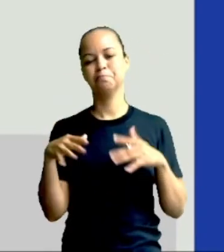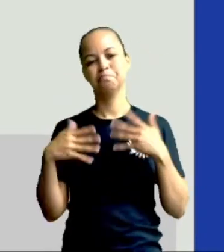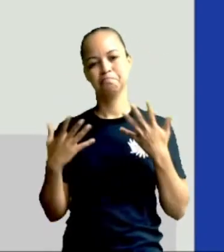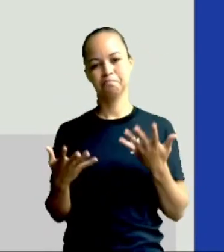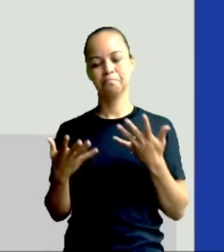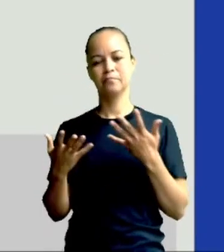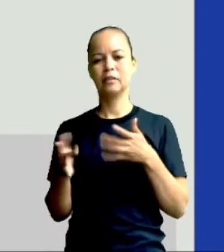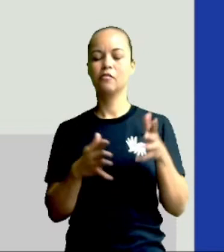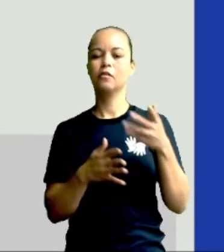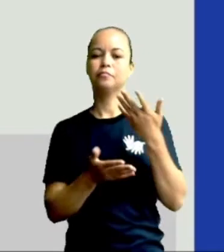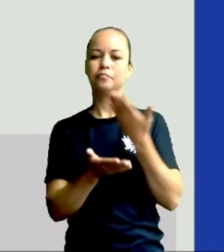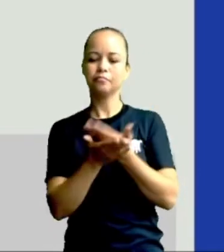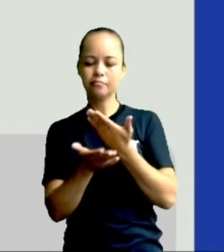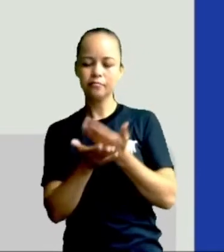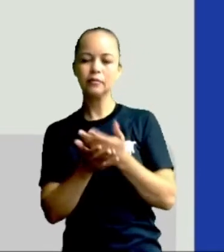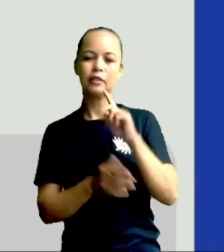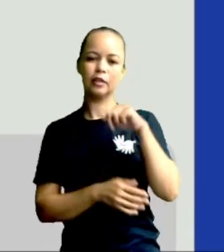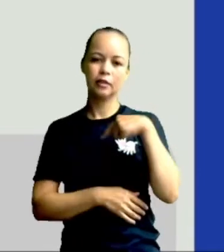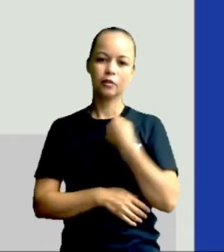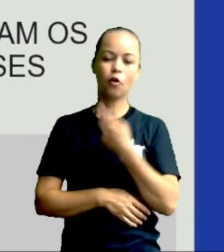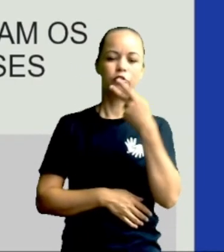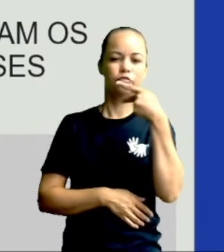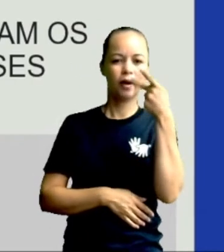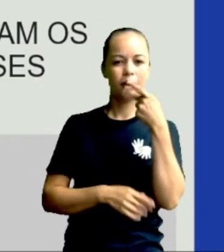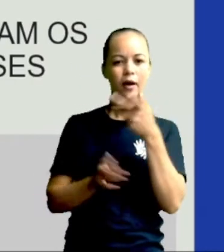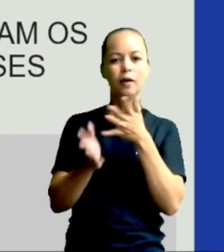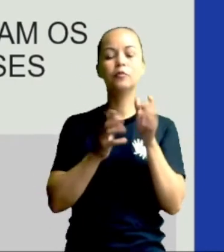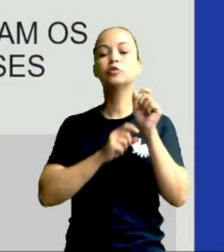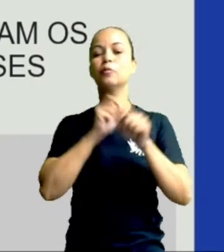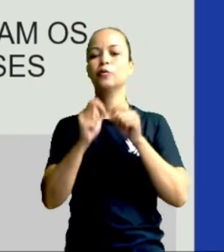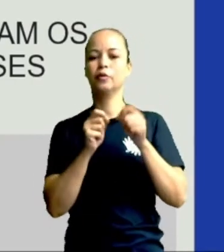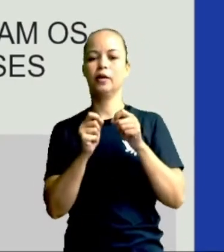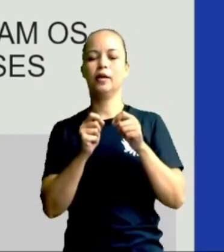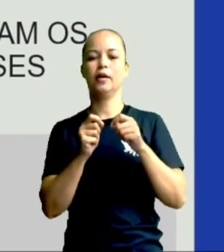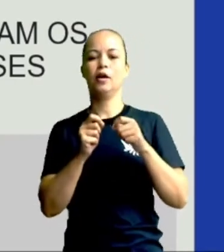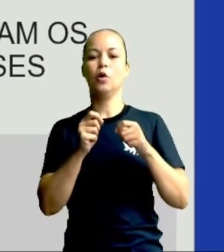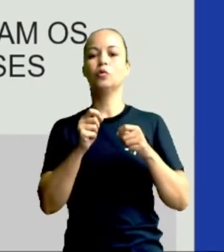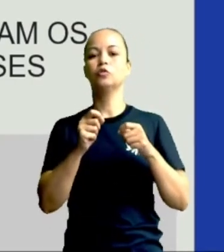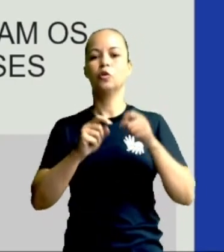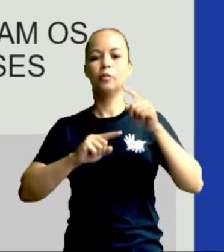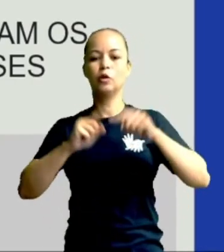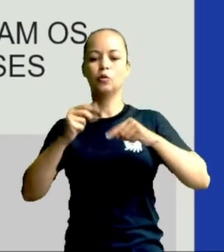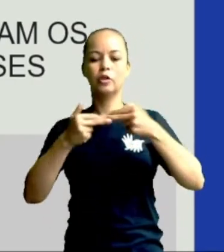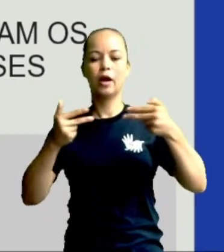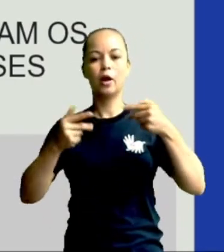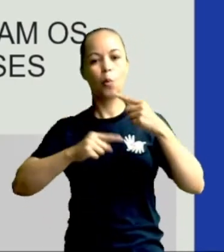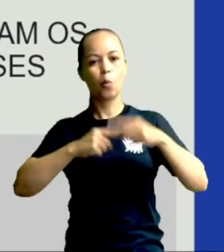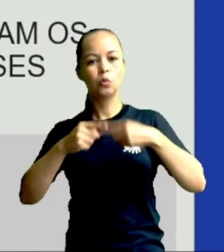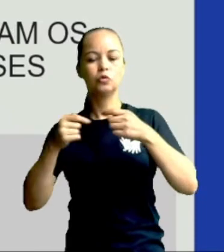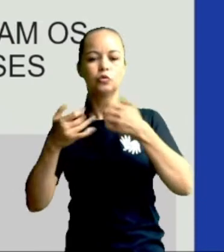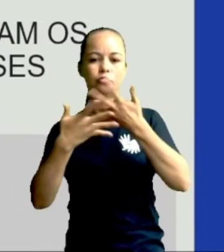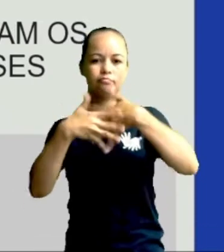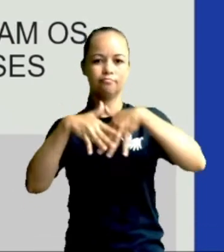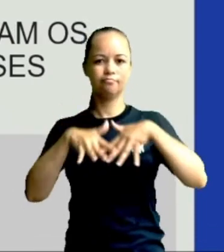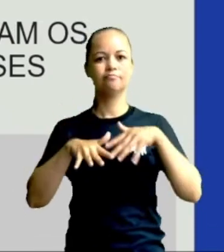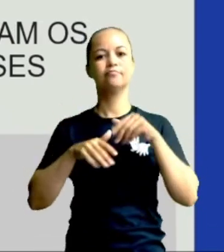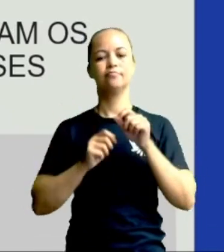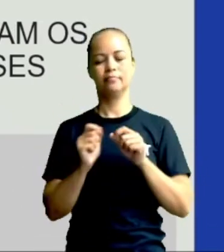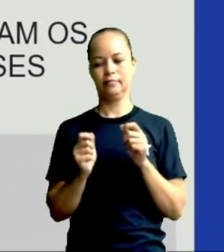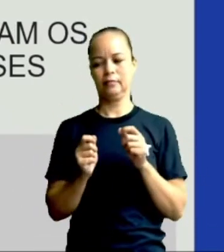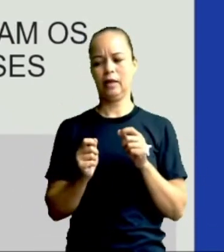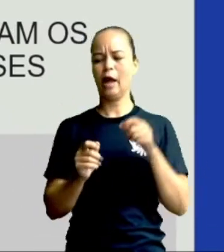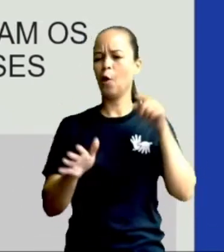Foi uma aula que a gente falou, não foi? Sobre o quê? Sobre os recursos naturais. E aí eu venho com uma pergunta